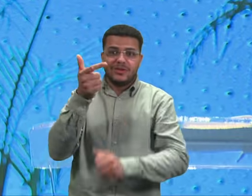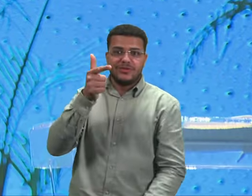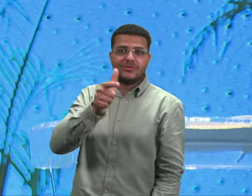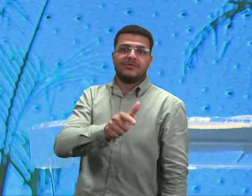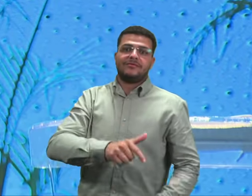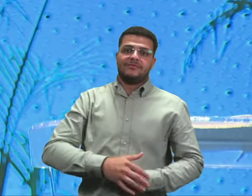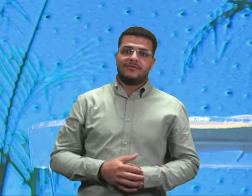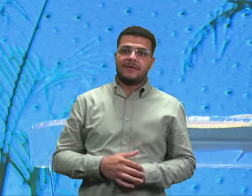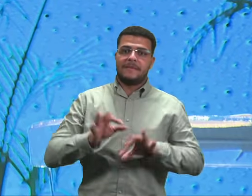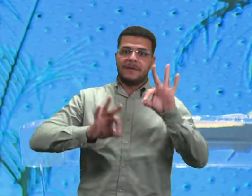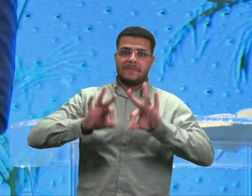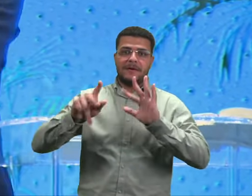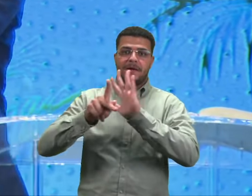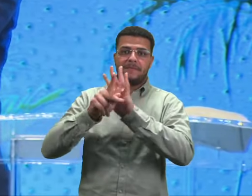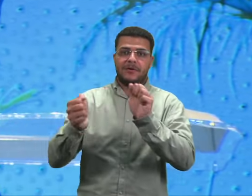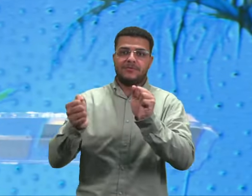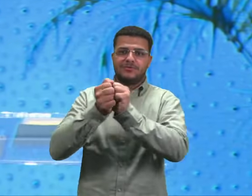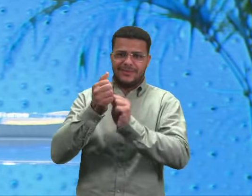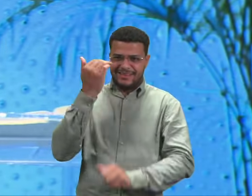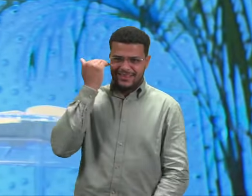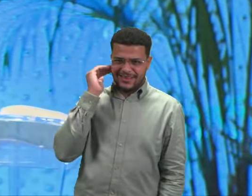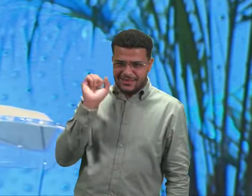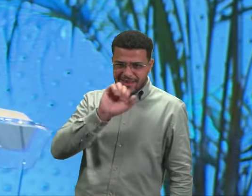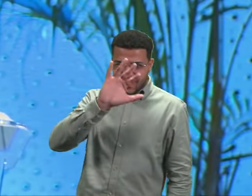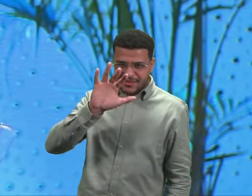que Ele foi preparar para nós. Estão entendendo?